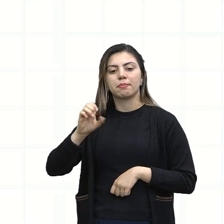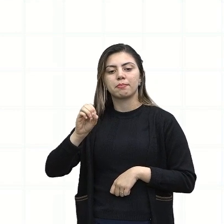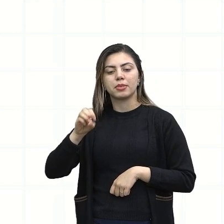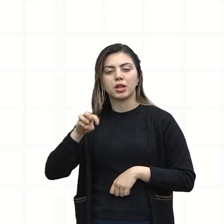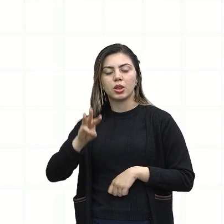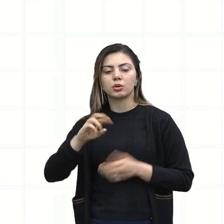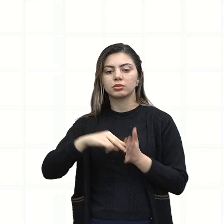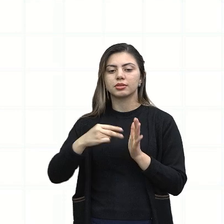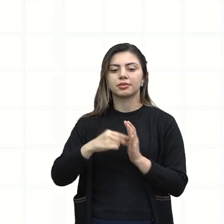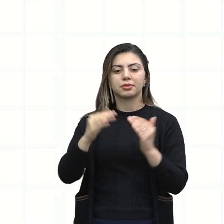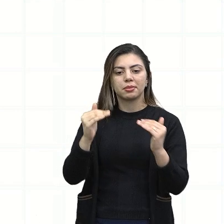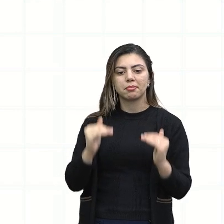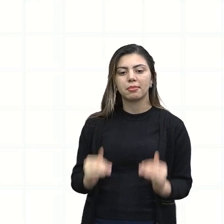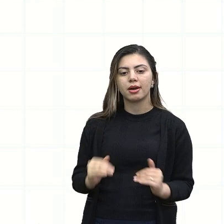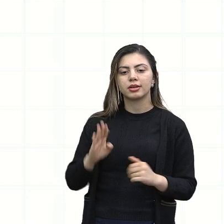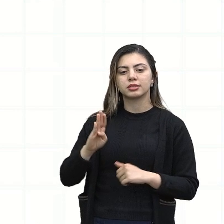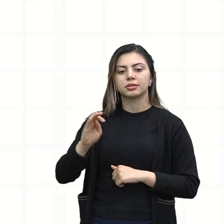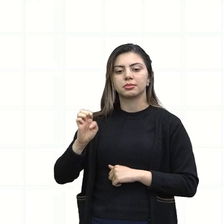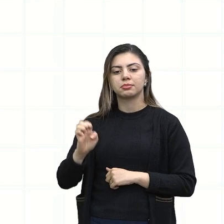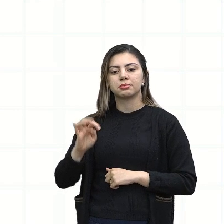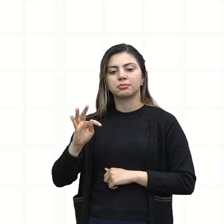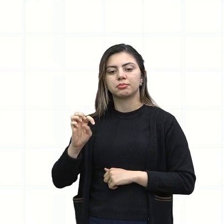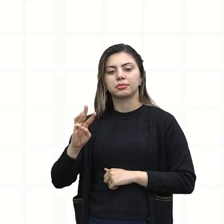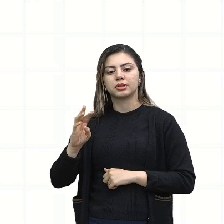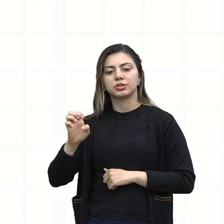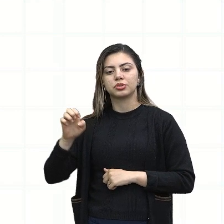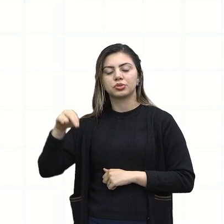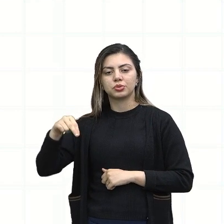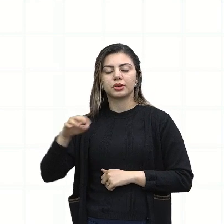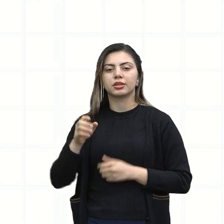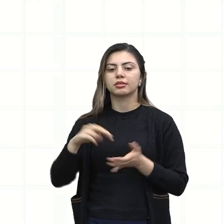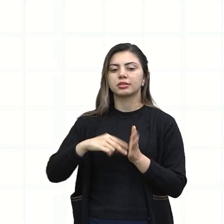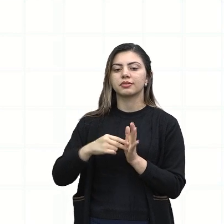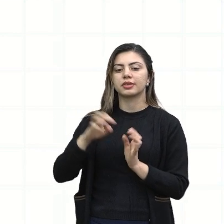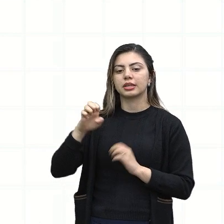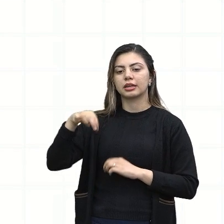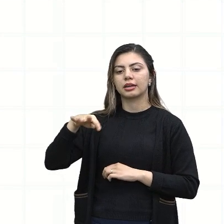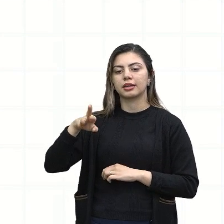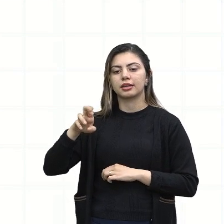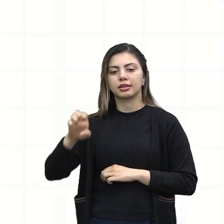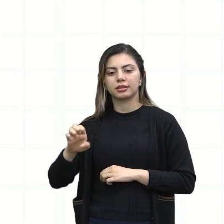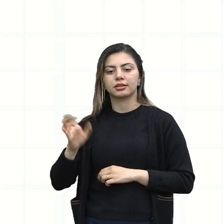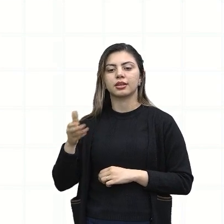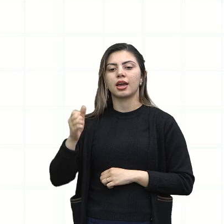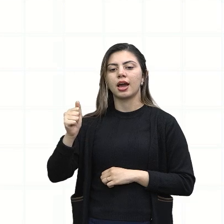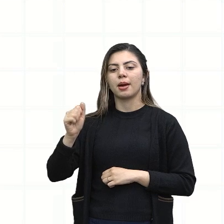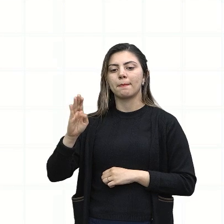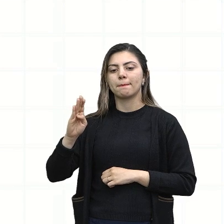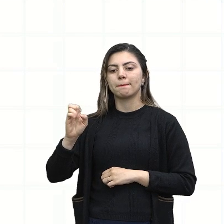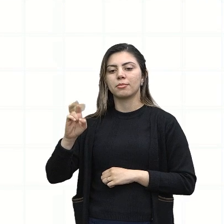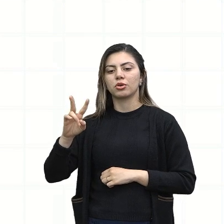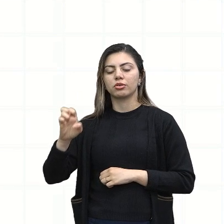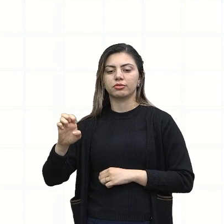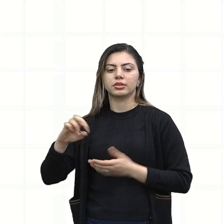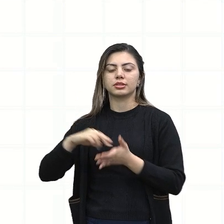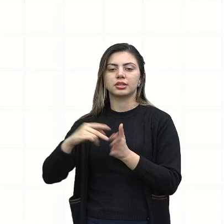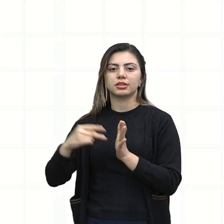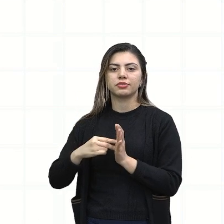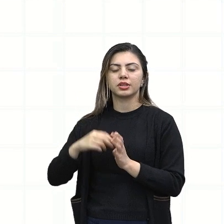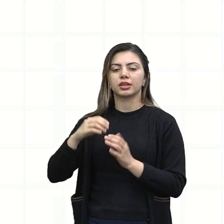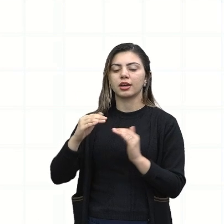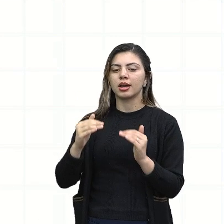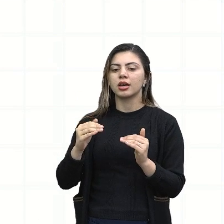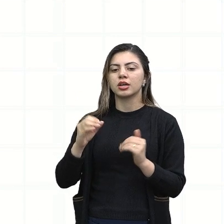embaixo. Between, entre. Above, sobre. Behind, atrás. Todas